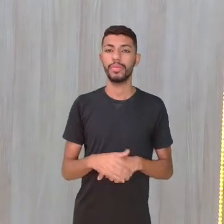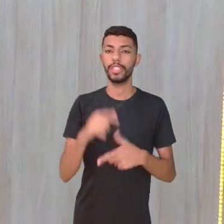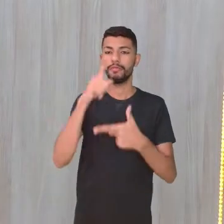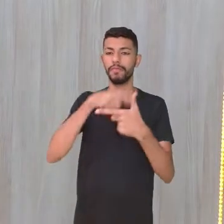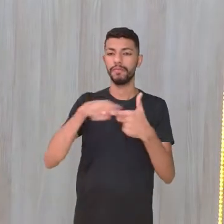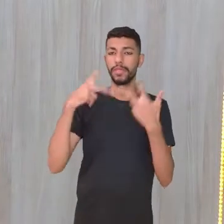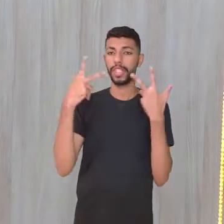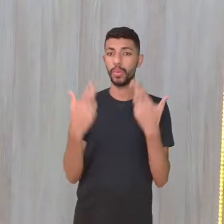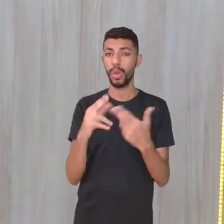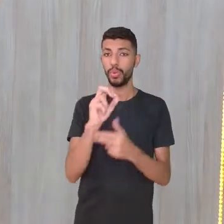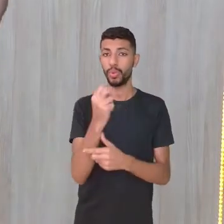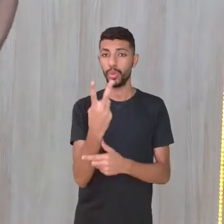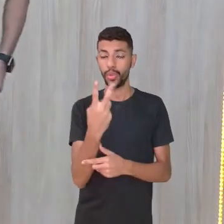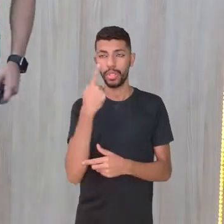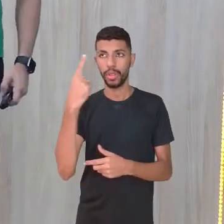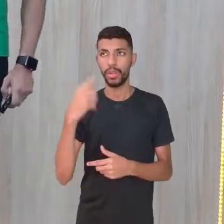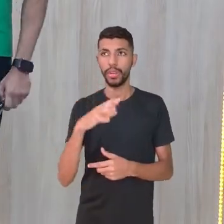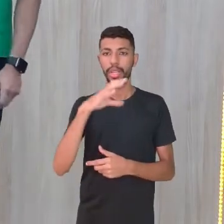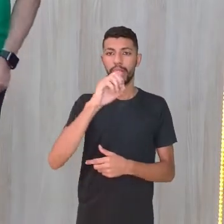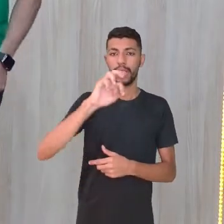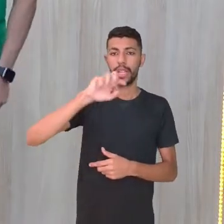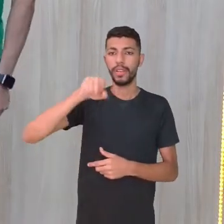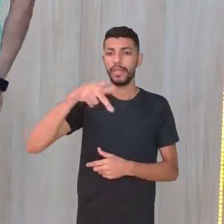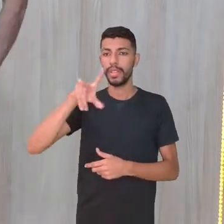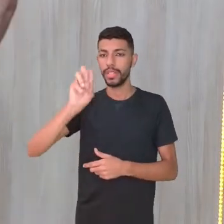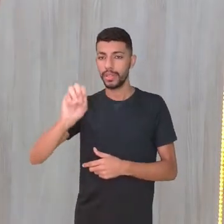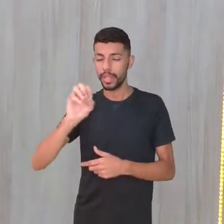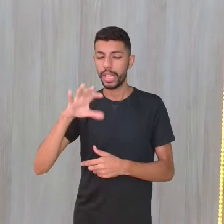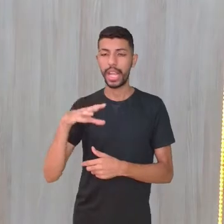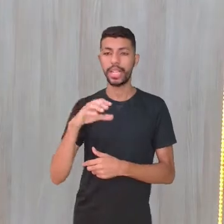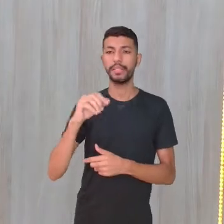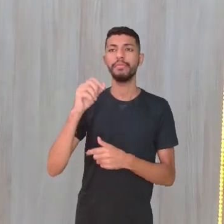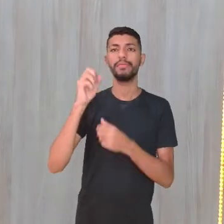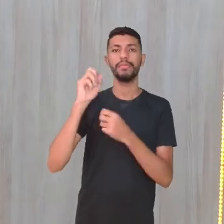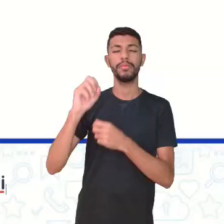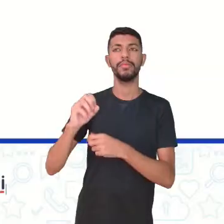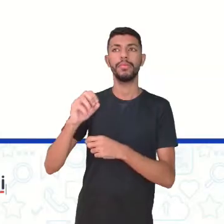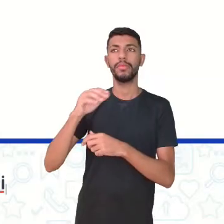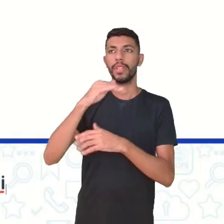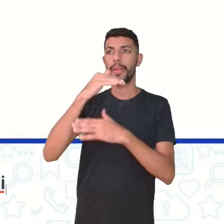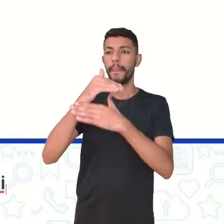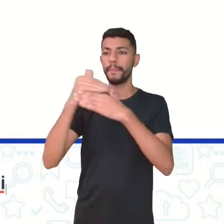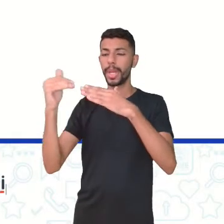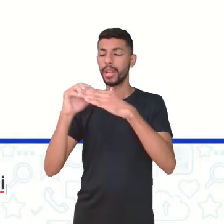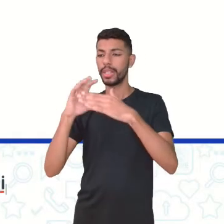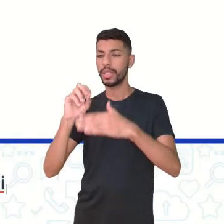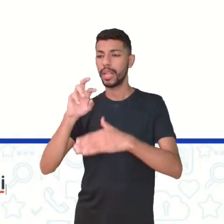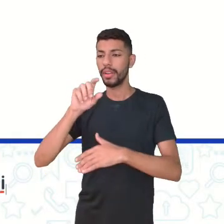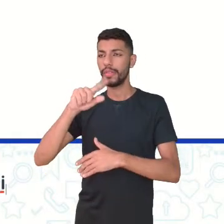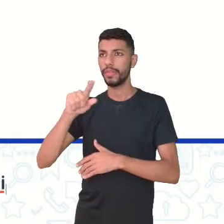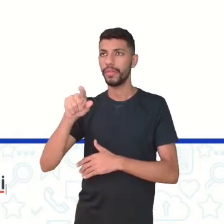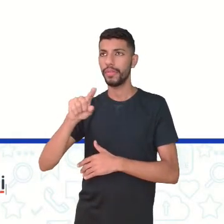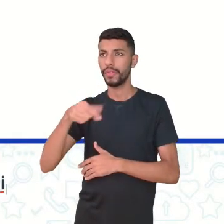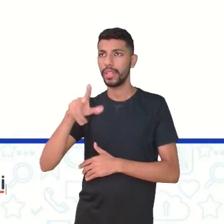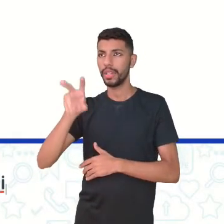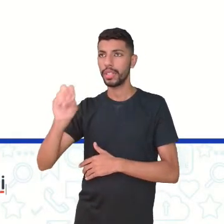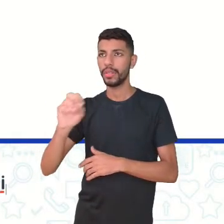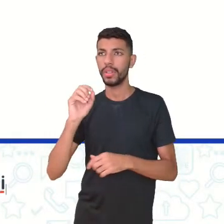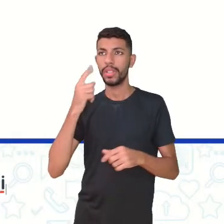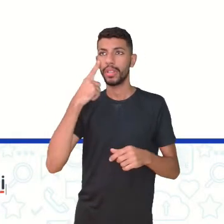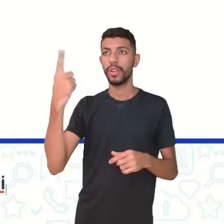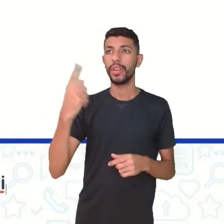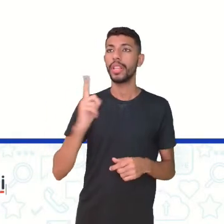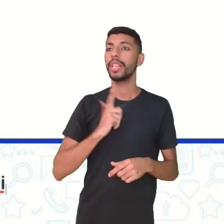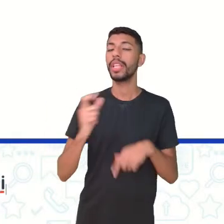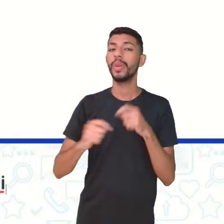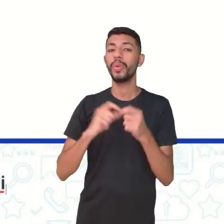cada pedacinho desse vai ter o quê? 50 centavos. Então, eu tenho quantos 50 centavos aqui? Eu tenho